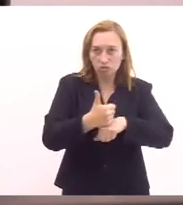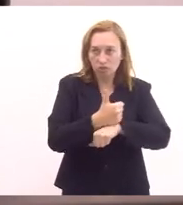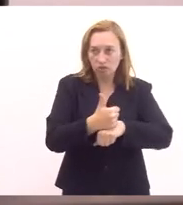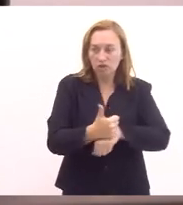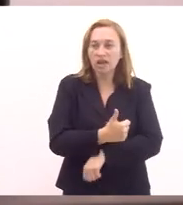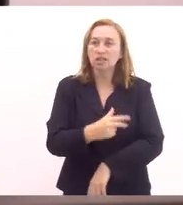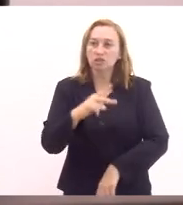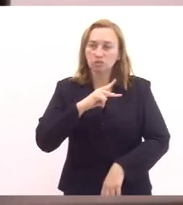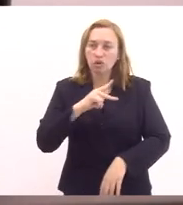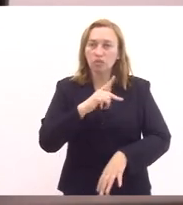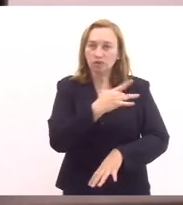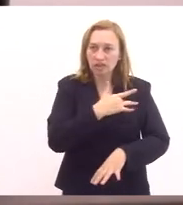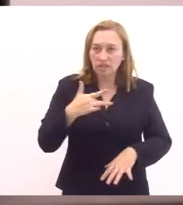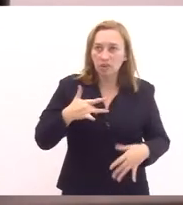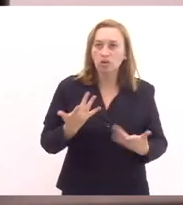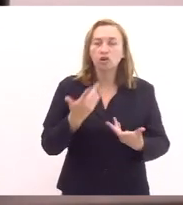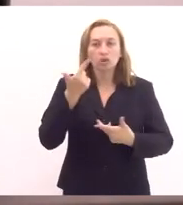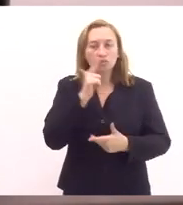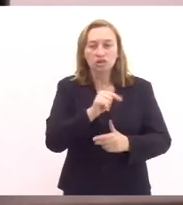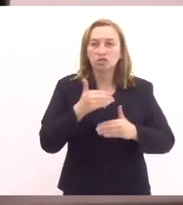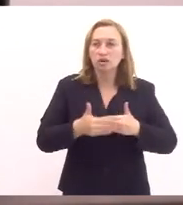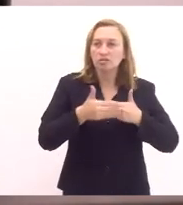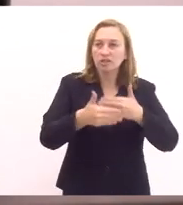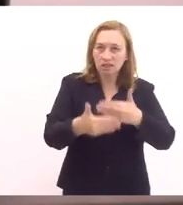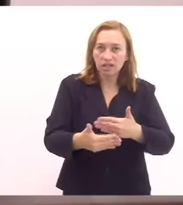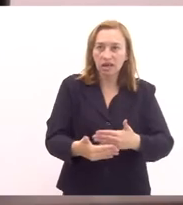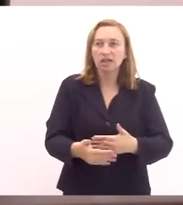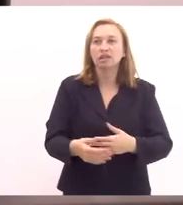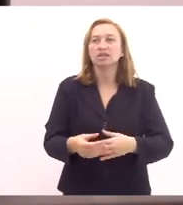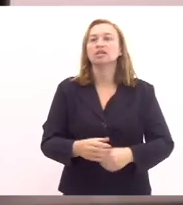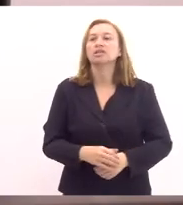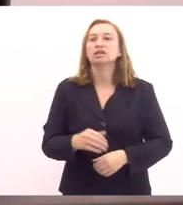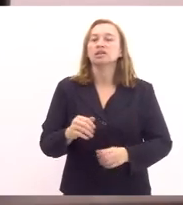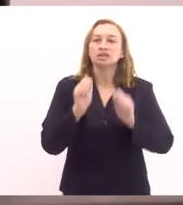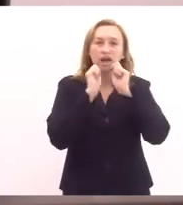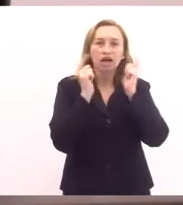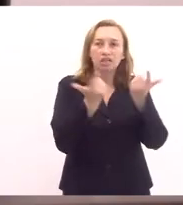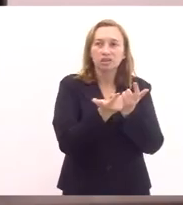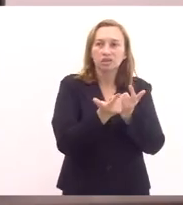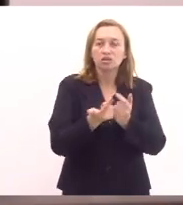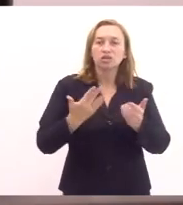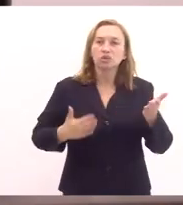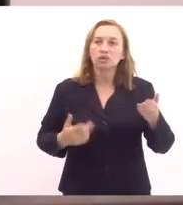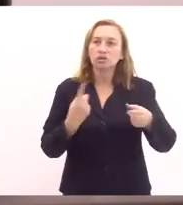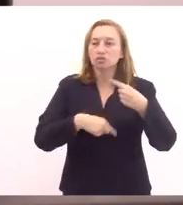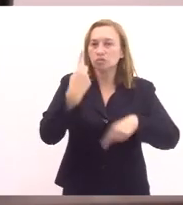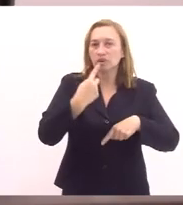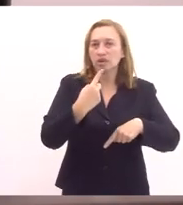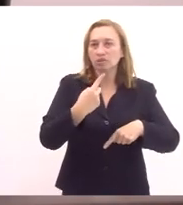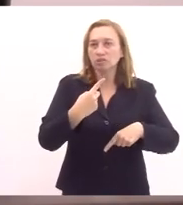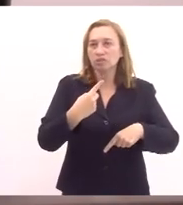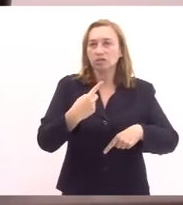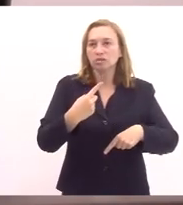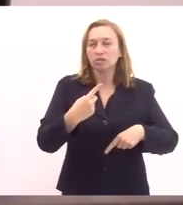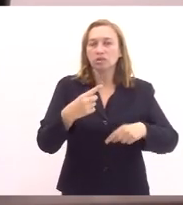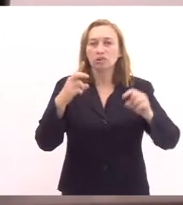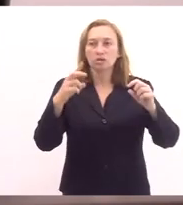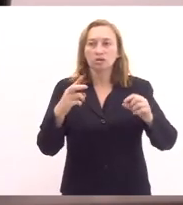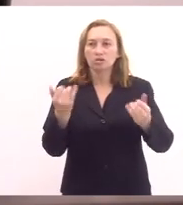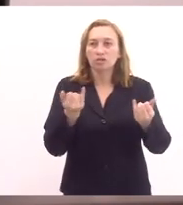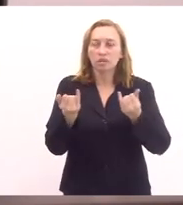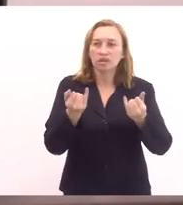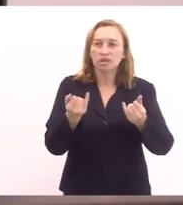agentes da saúde a gente conseguiu avançar felizmente na assembleia e superando uma falsa contradição